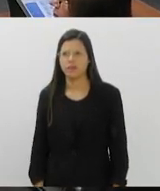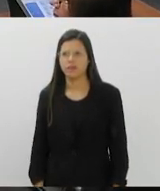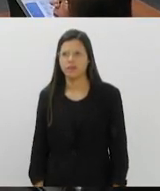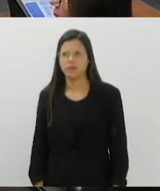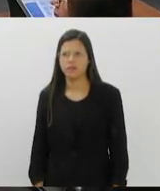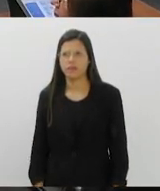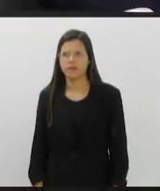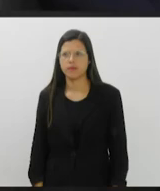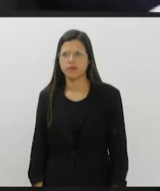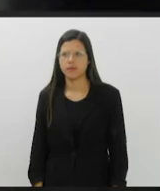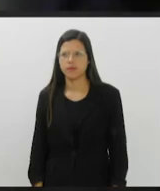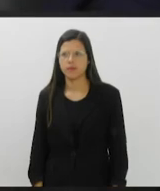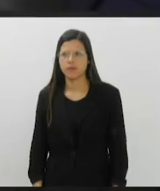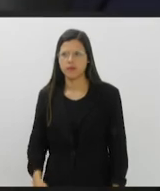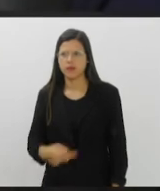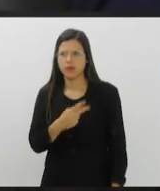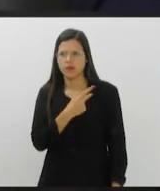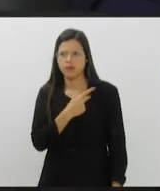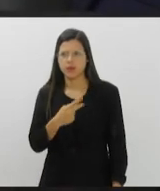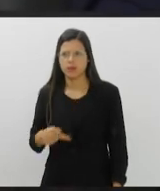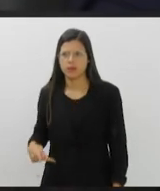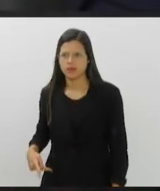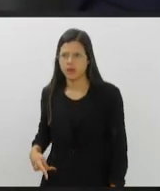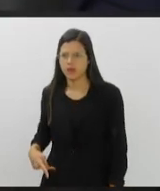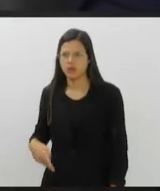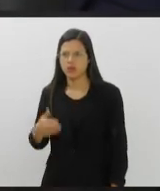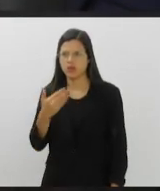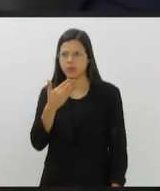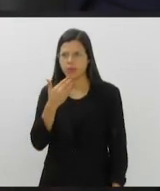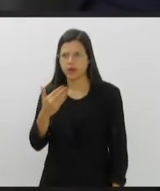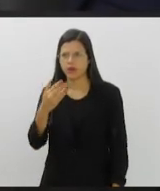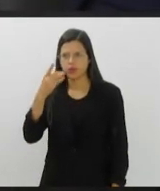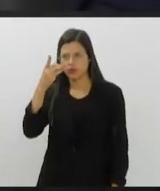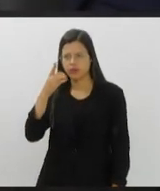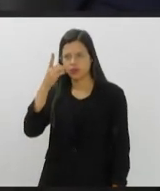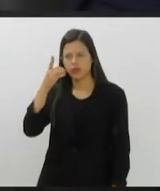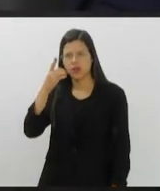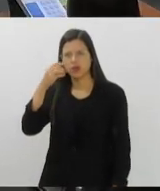A presidência designa o deputado Munir Neto, por favor,